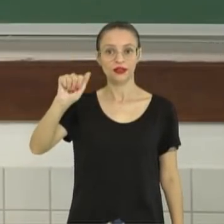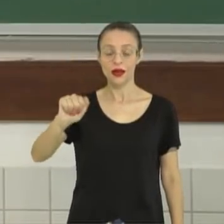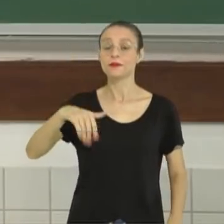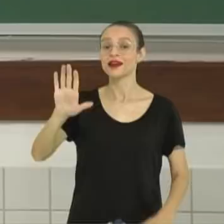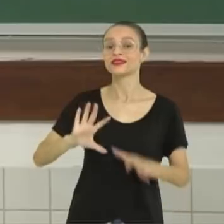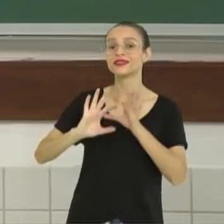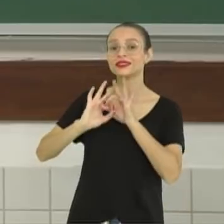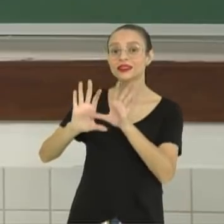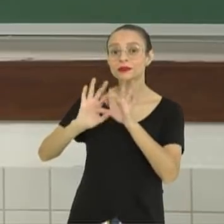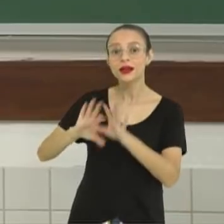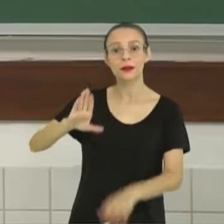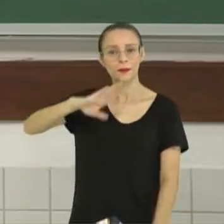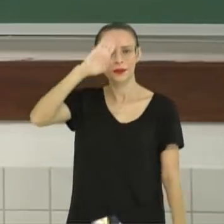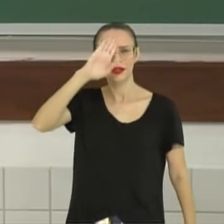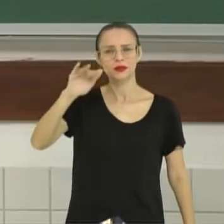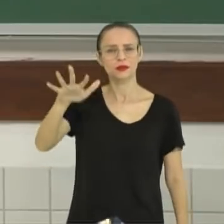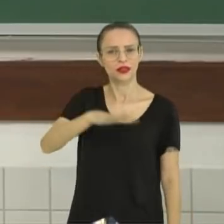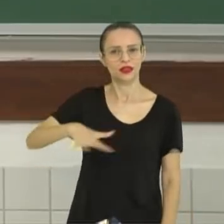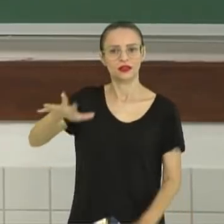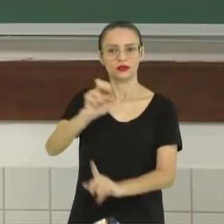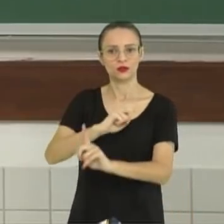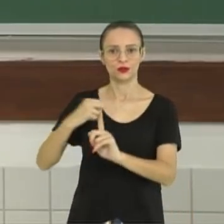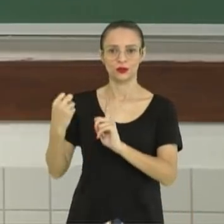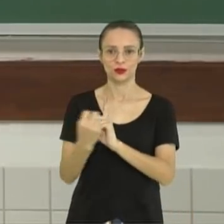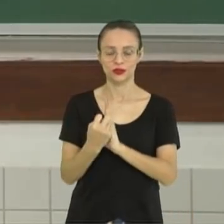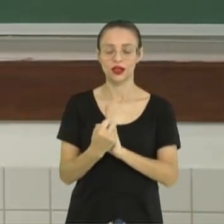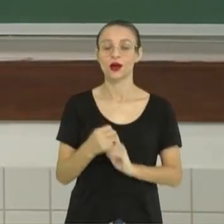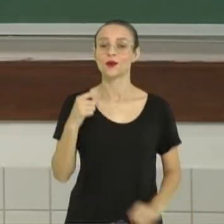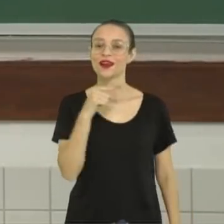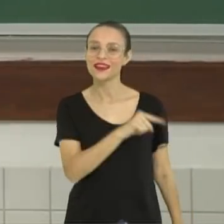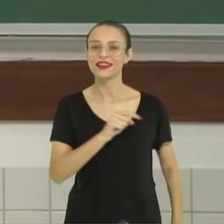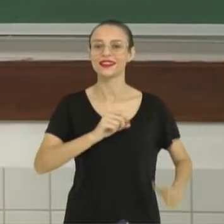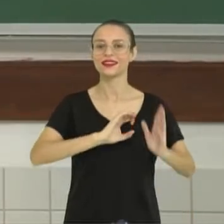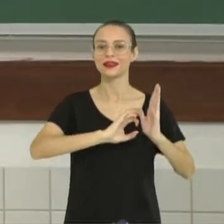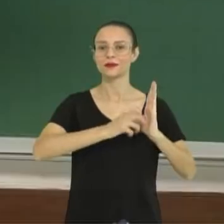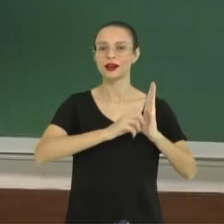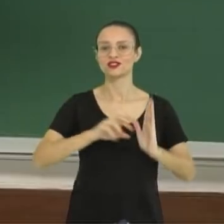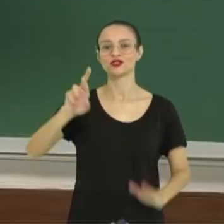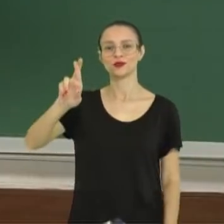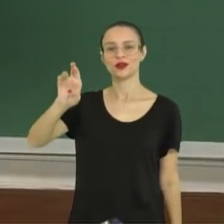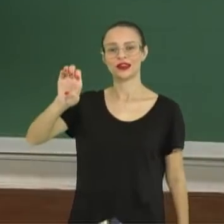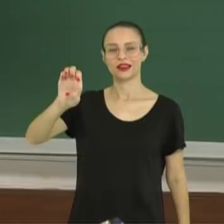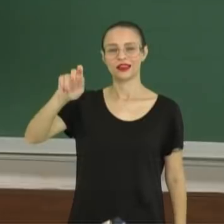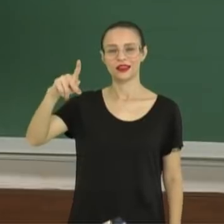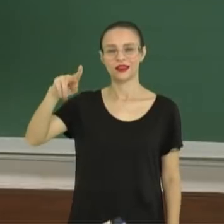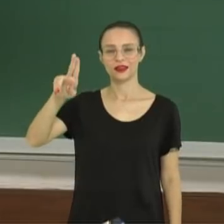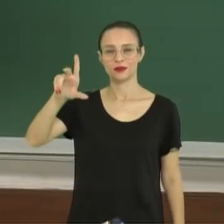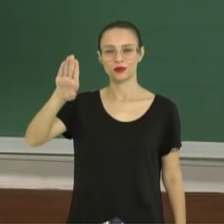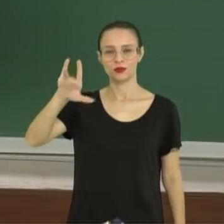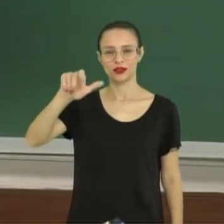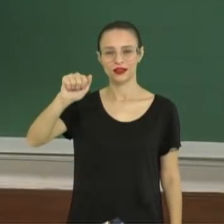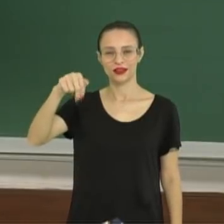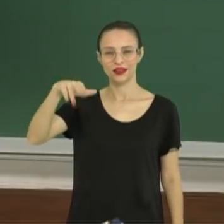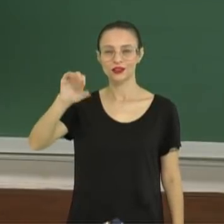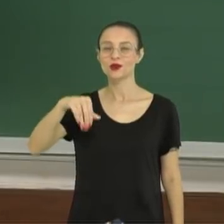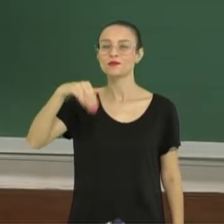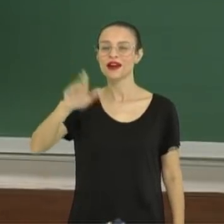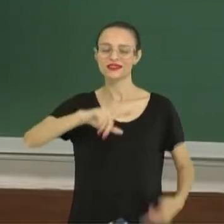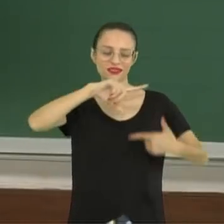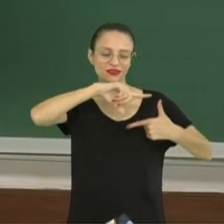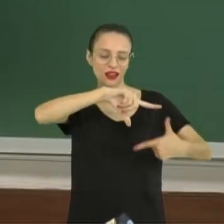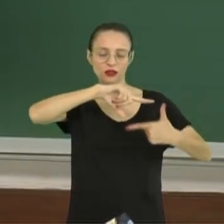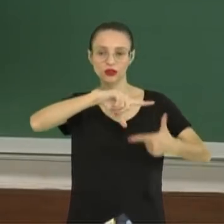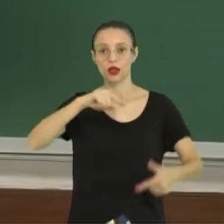principalmente nas questões sociais, né? Os republicanos são mais austeros, mais tradicionais. Ele pegou o país numa